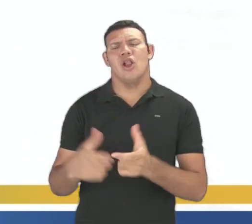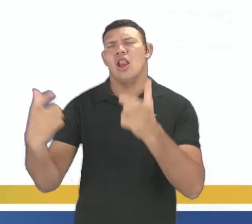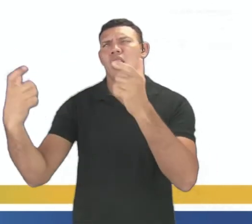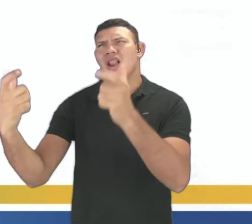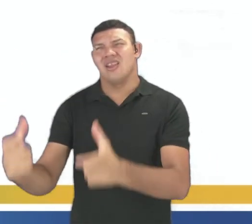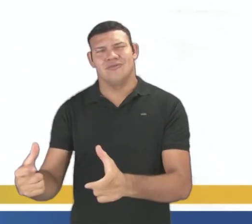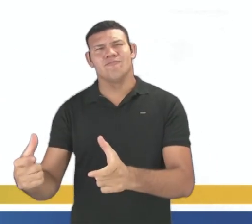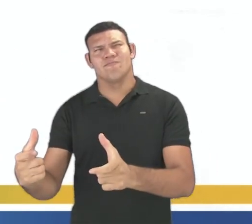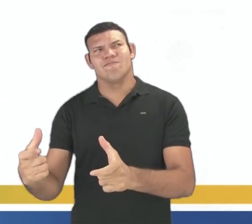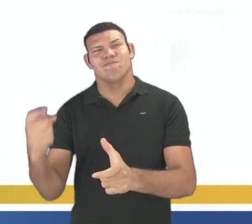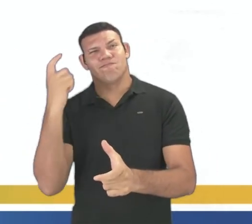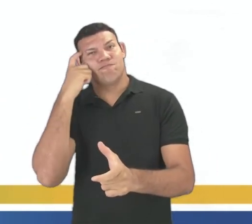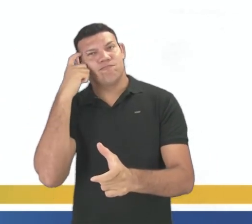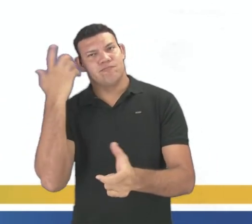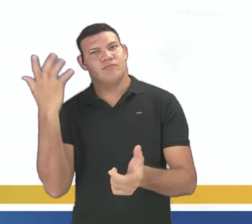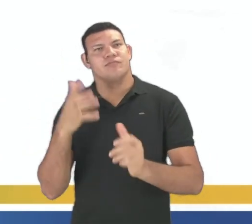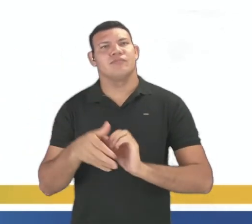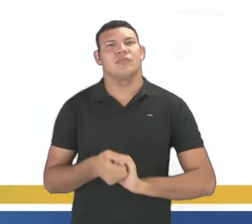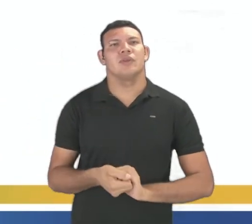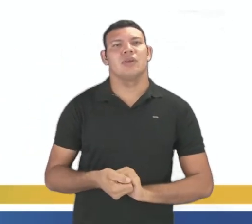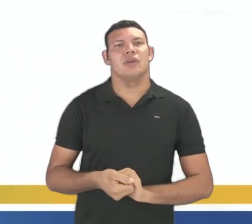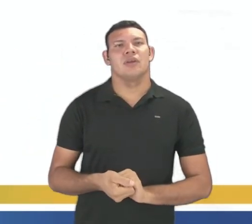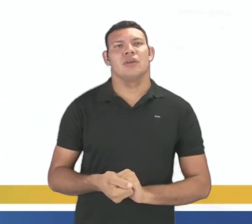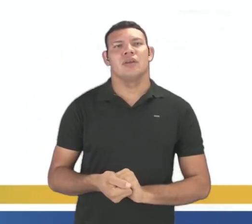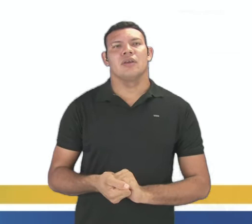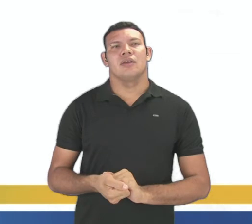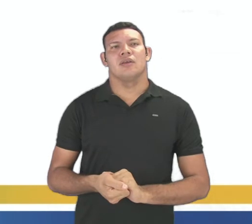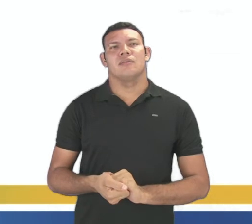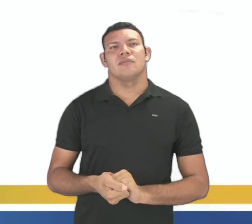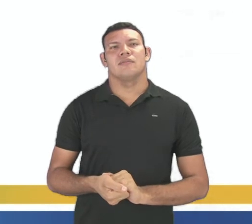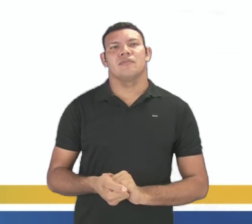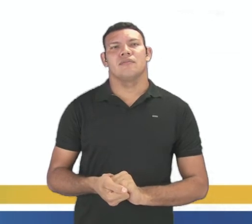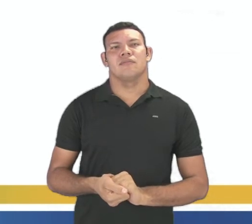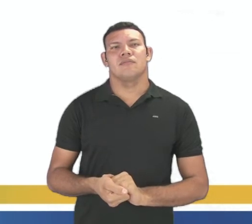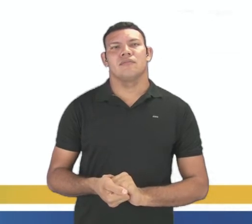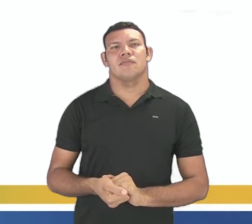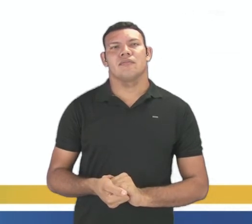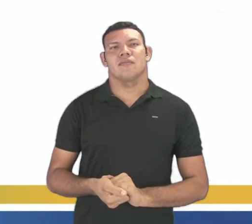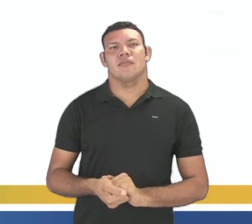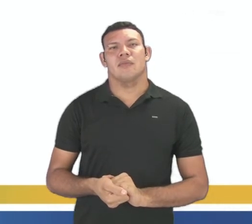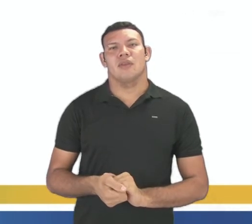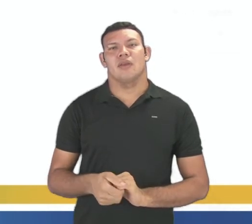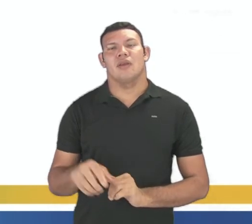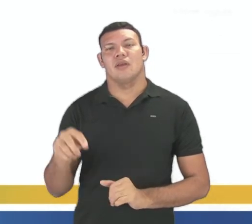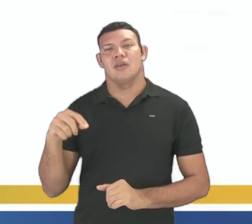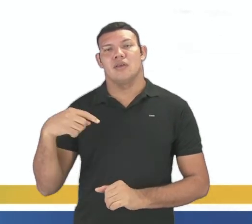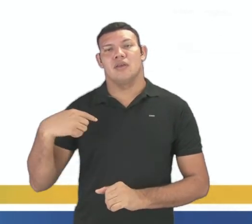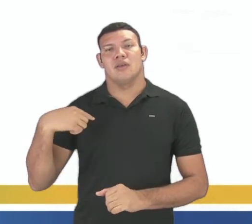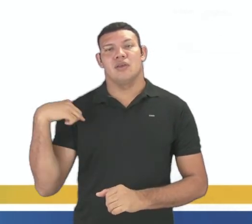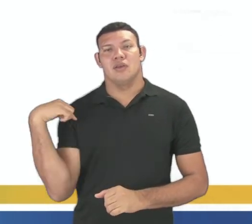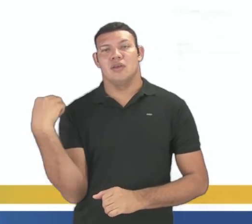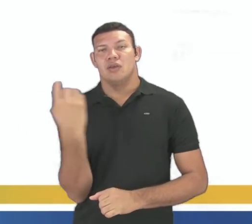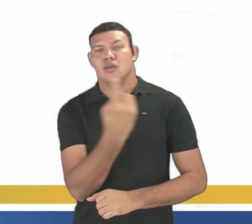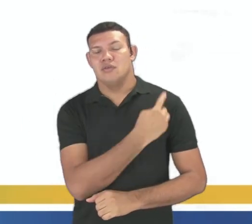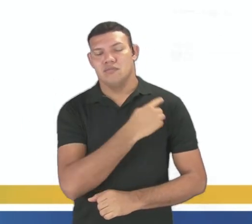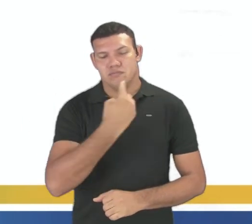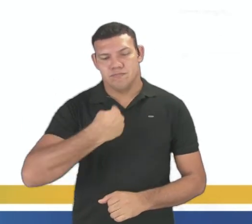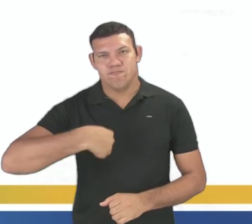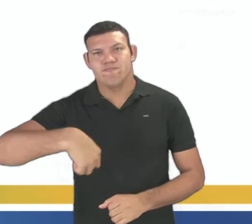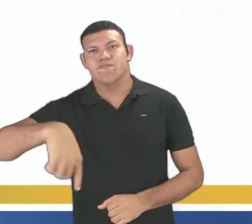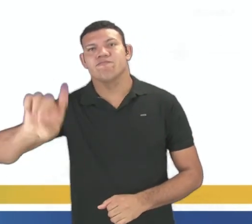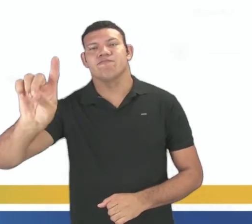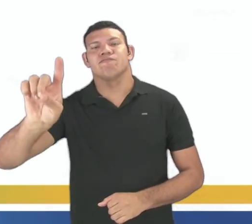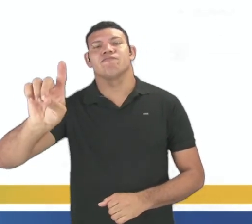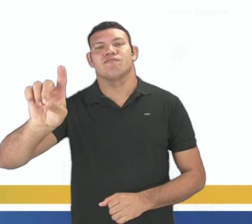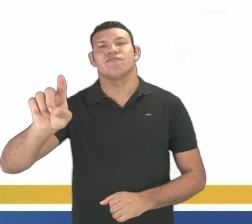lugar. So, we went this weekend. We stayed home. Nós fomos este final de semana.